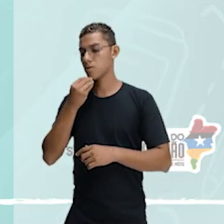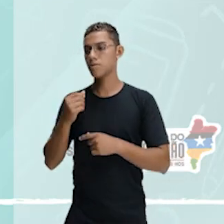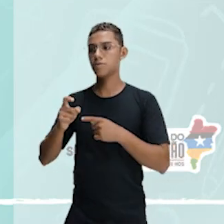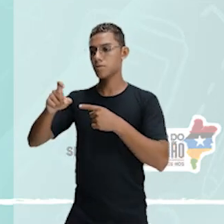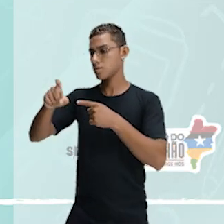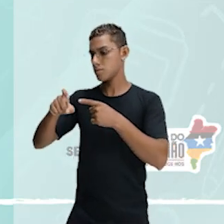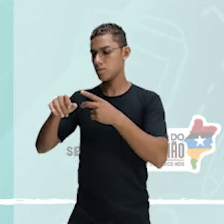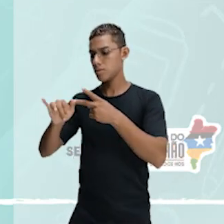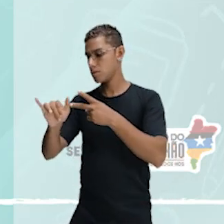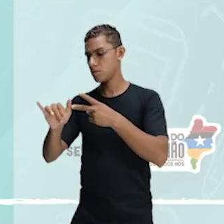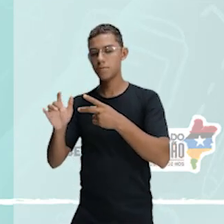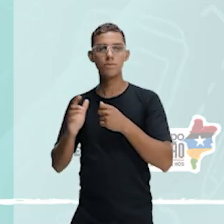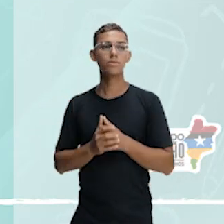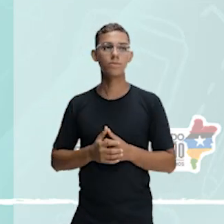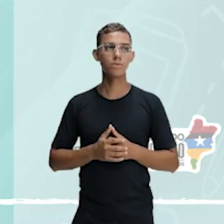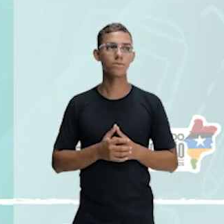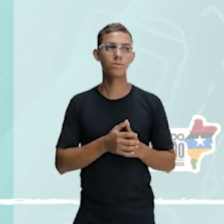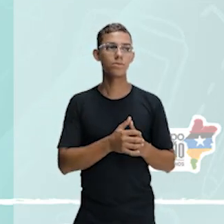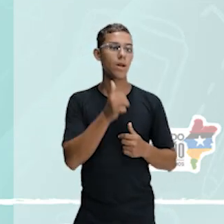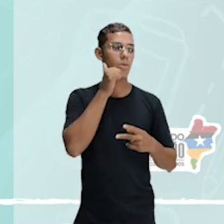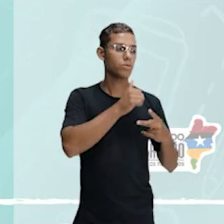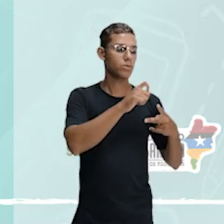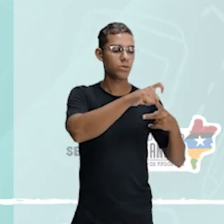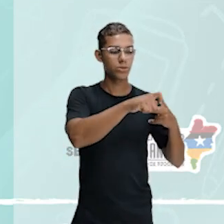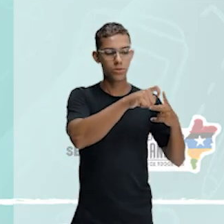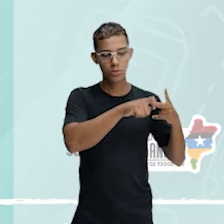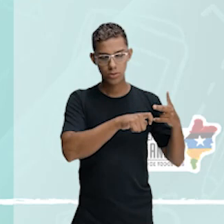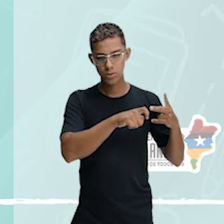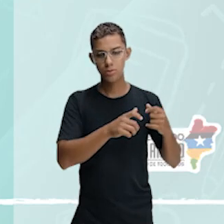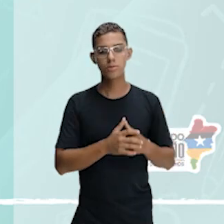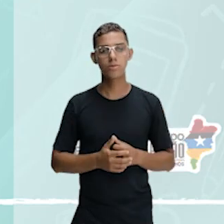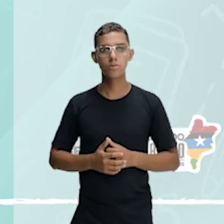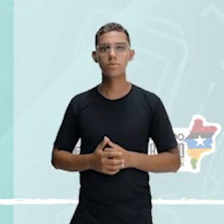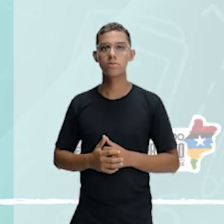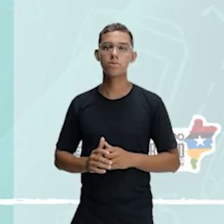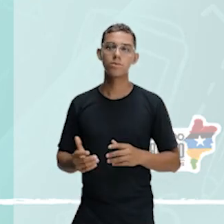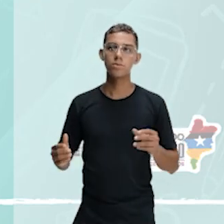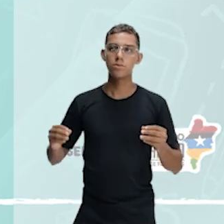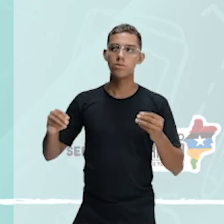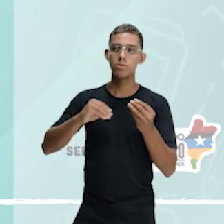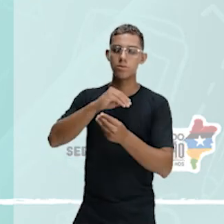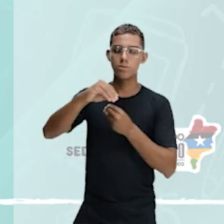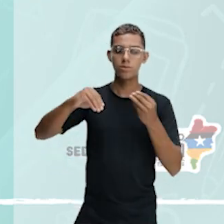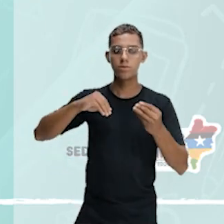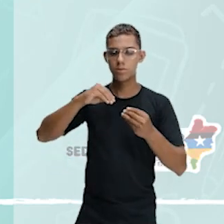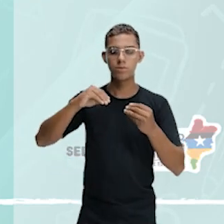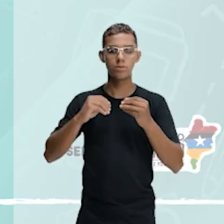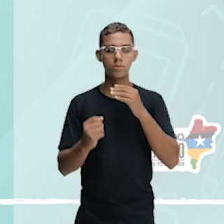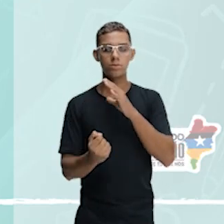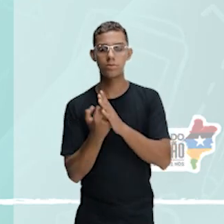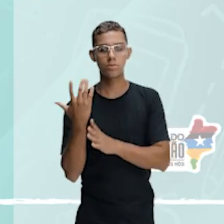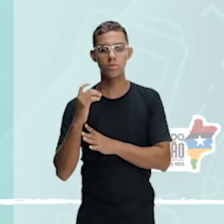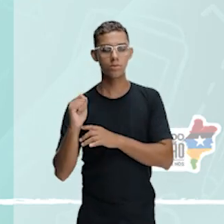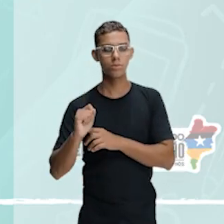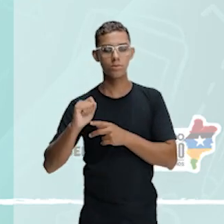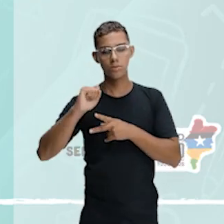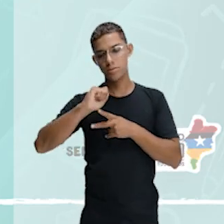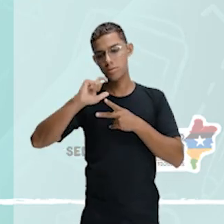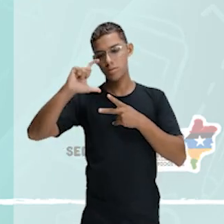XY e a mulher tem o par sexual XX, ok? Pelo cruzamento de plantas